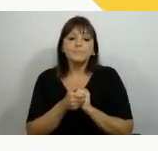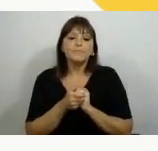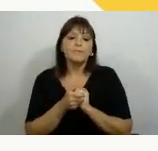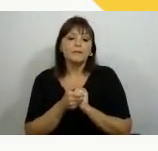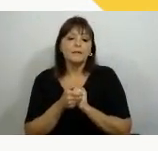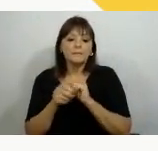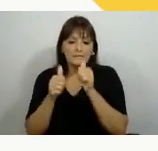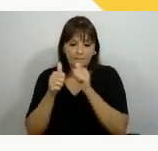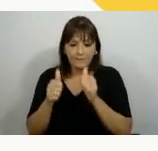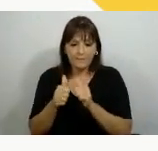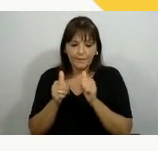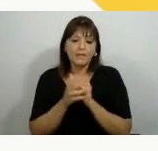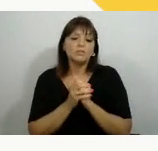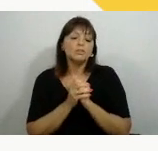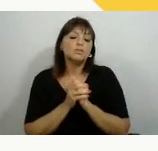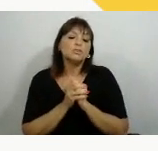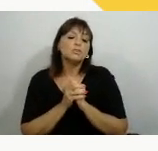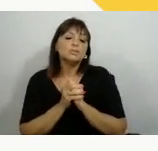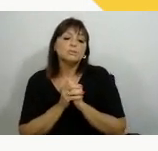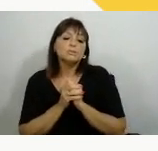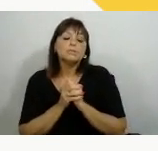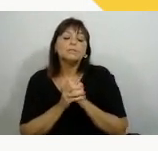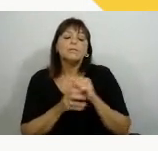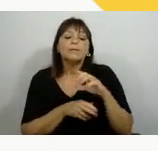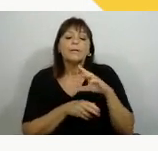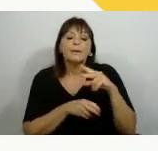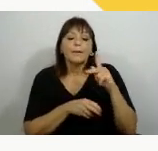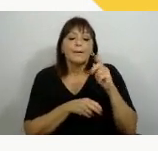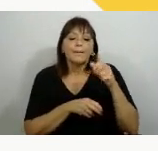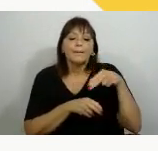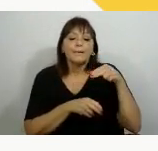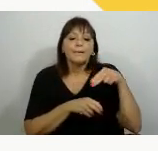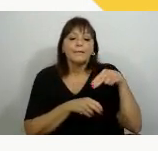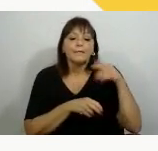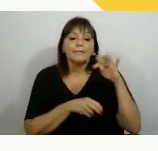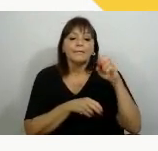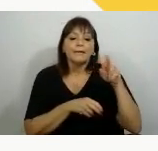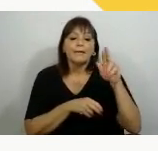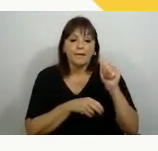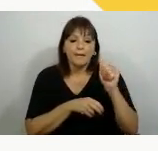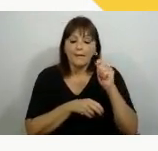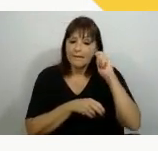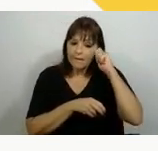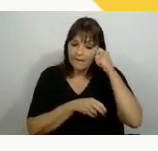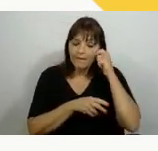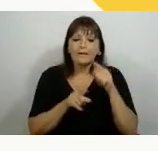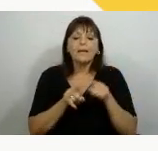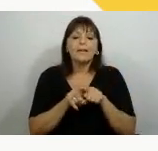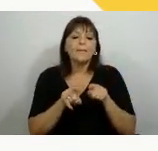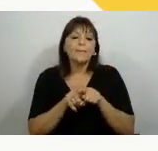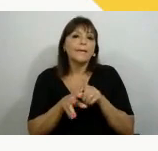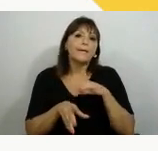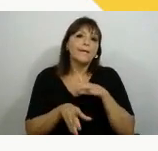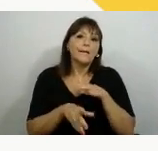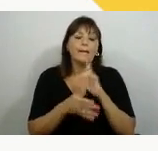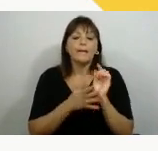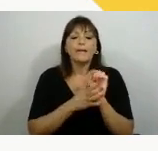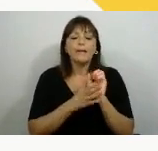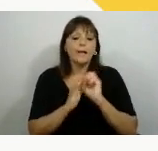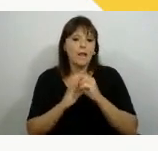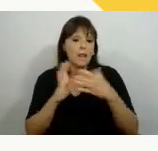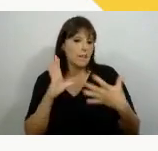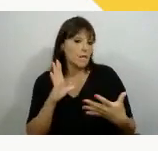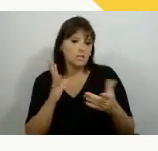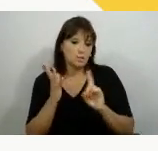da Pantera Negra, se você não está vendo que alguma caracterização específica que dê a entender que é o Pantera Negra,